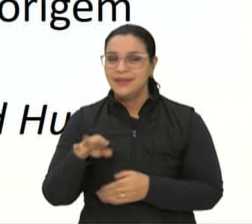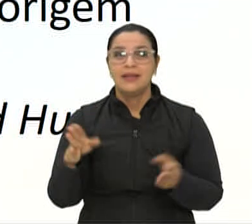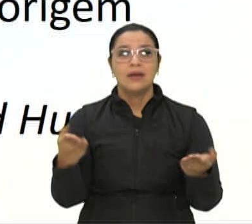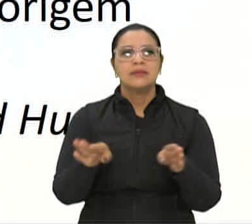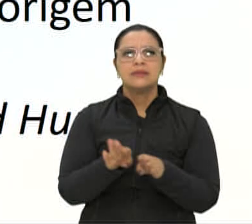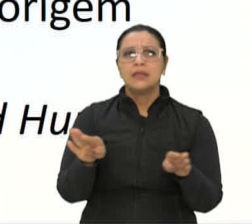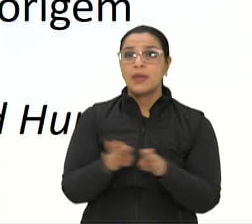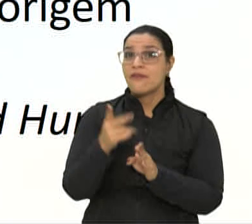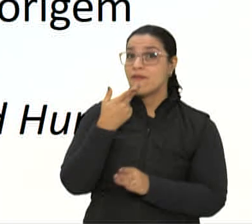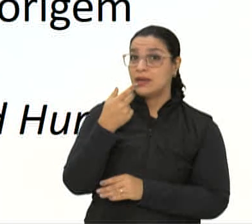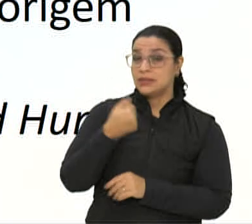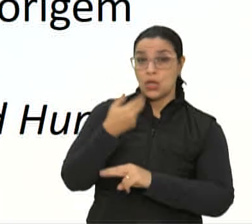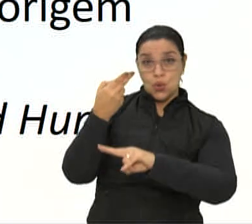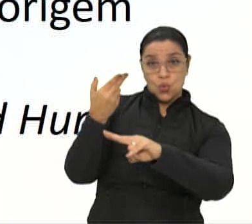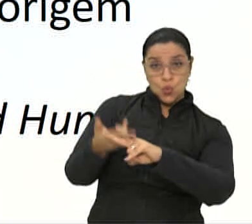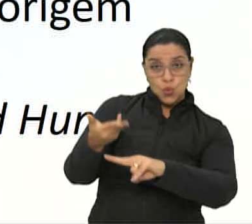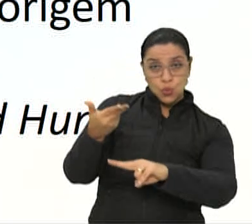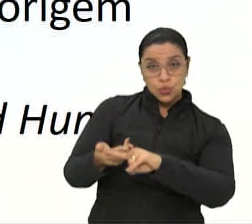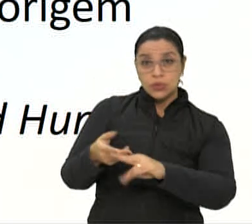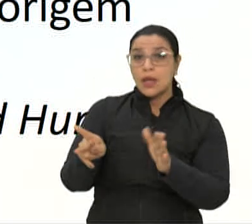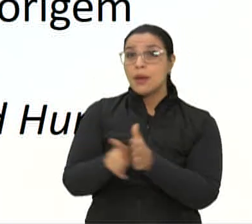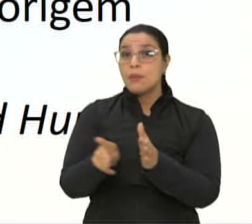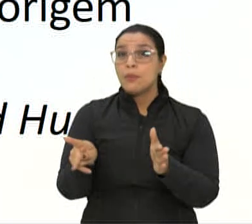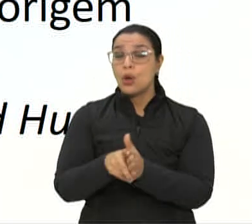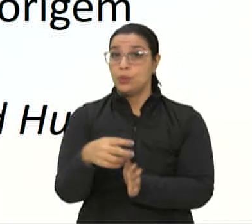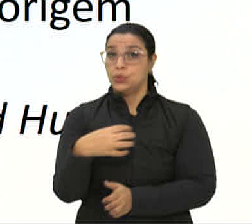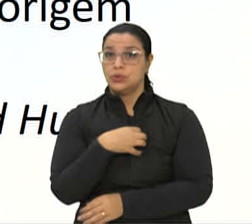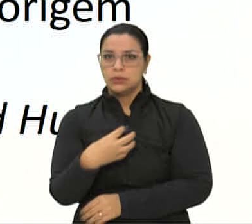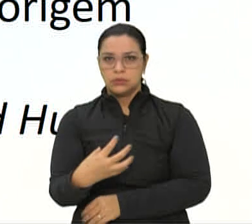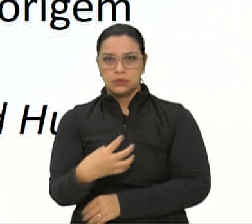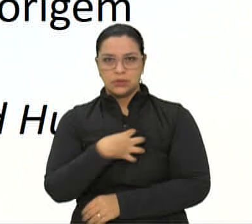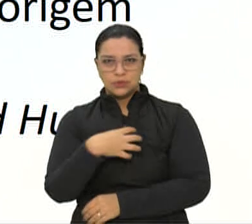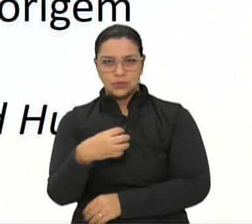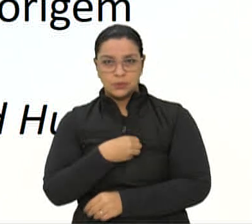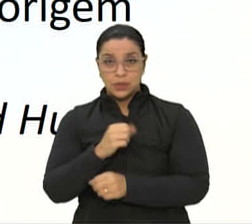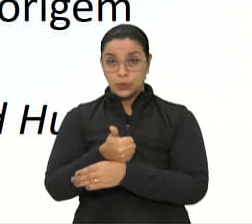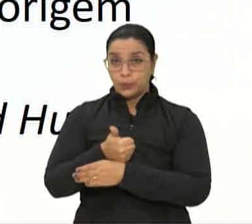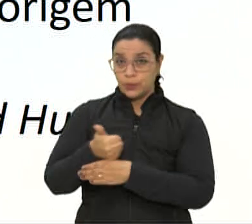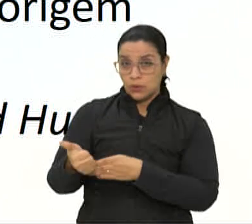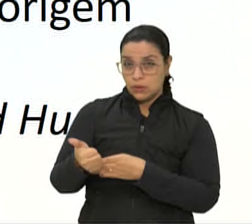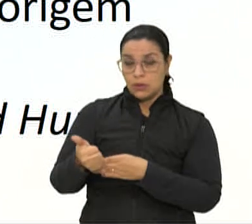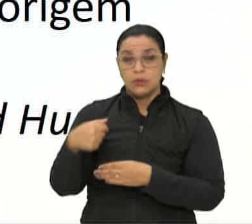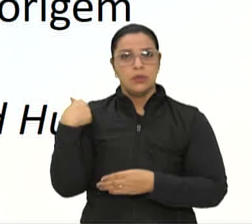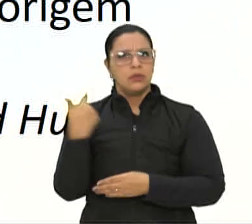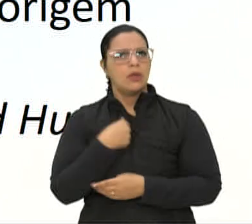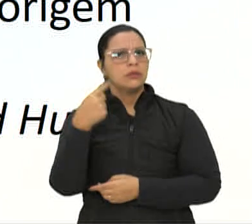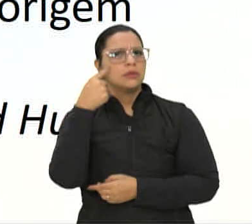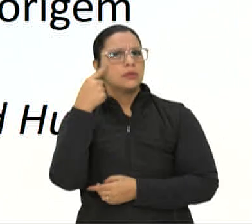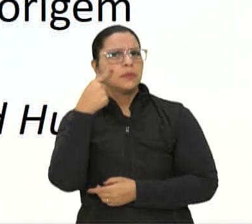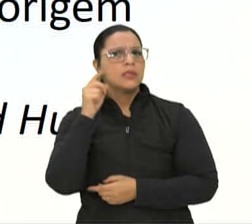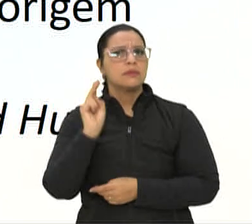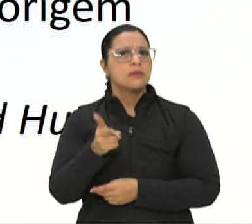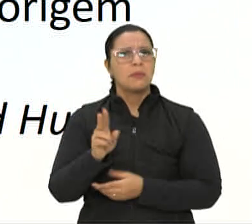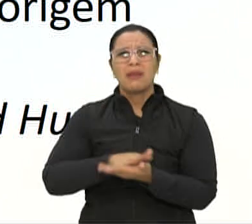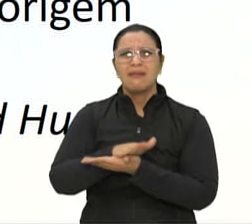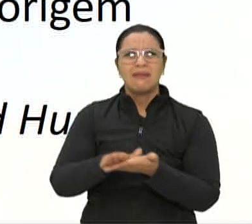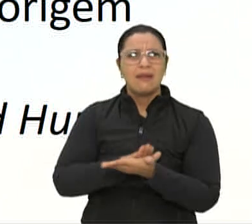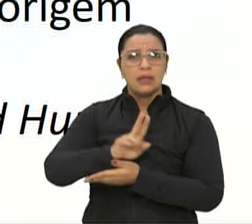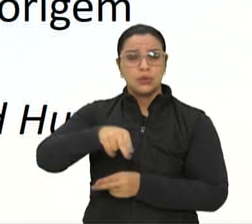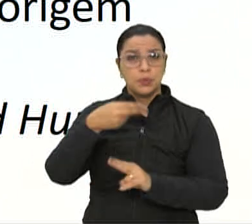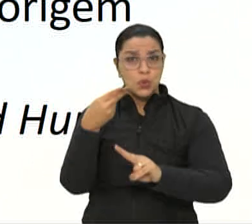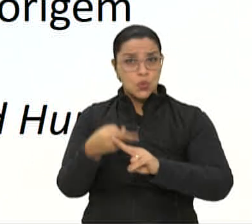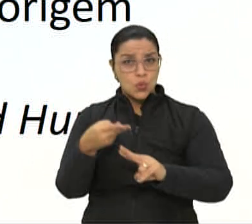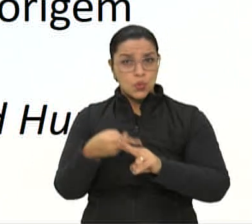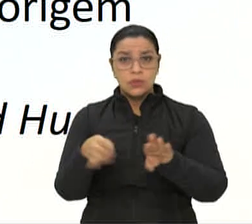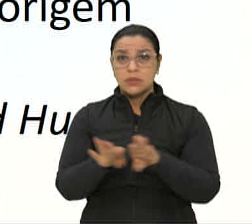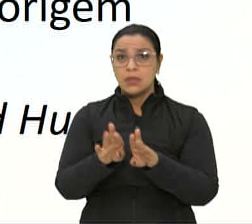a utilidade é uma fonte do sentimento moral e se não consideramos sempre essa utilidade em